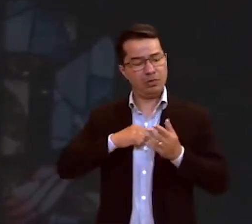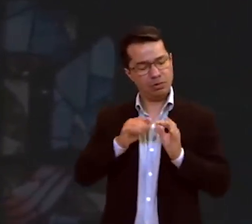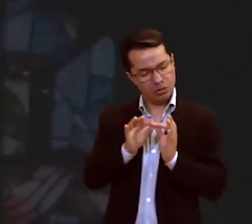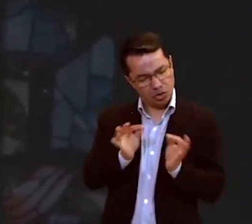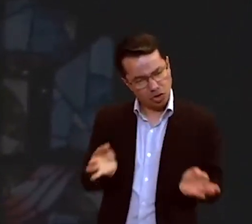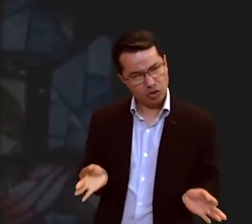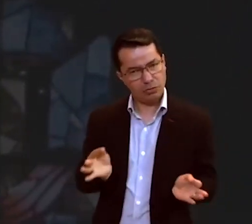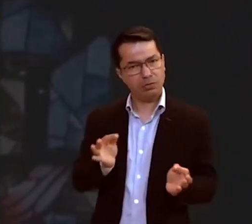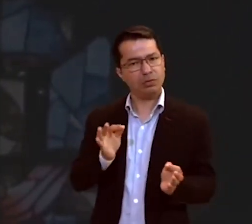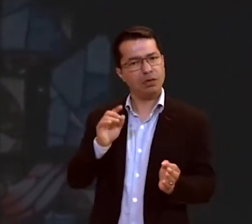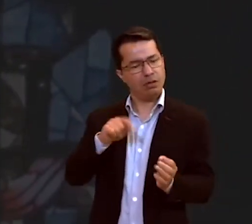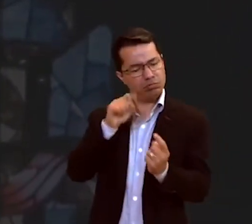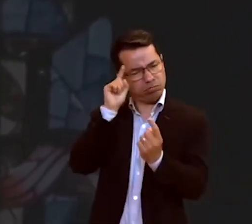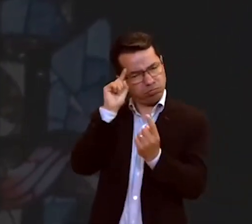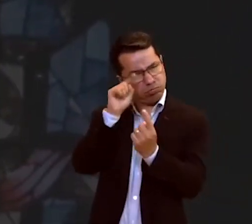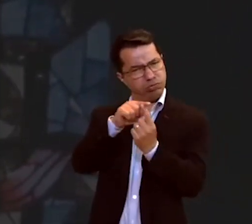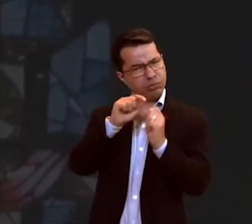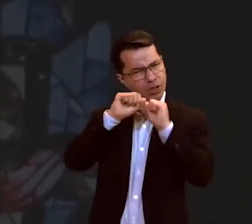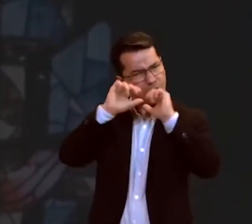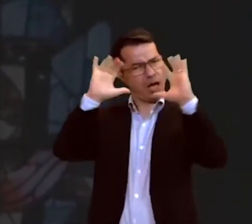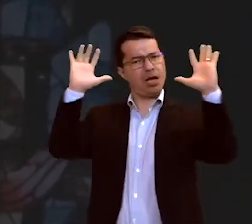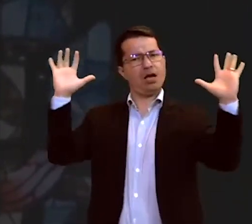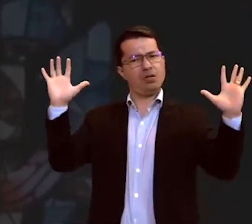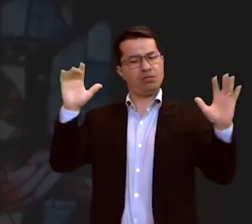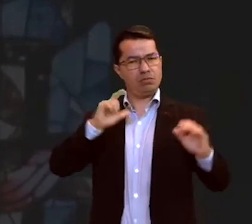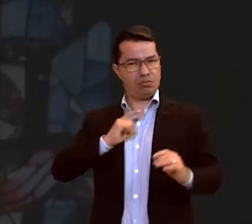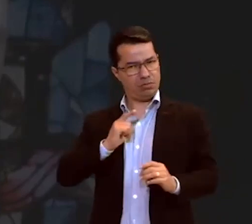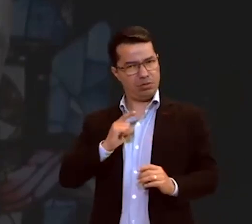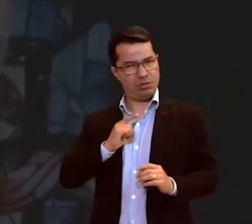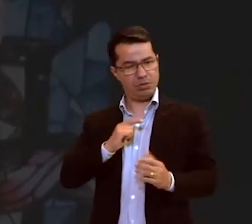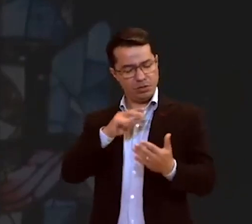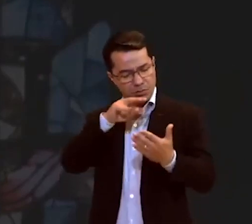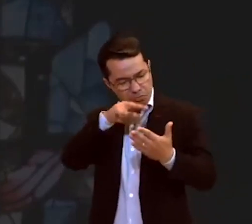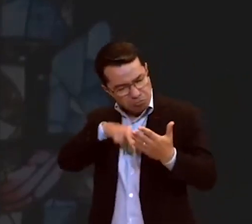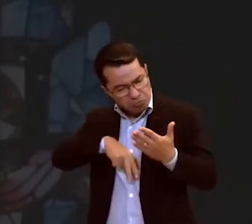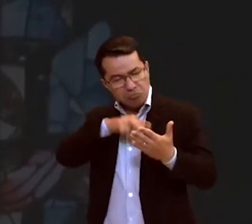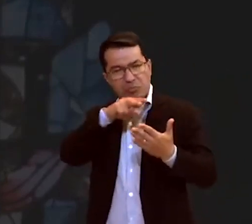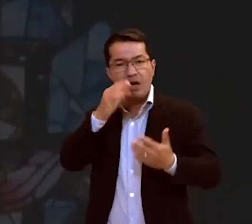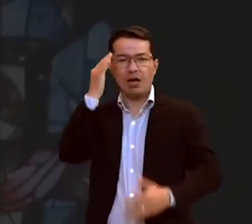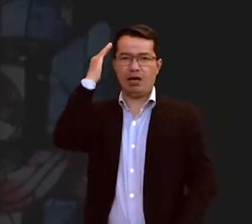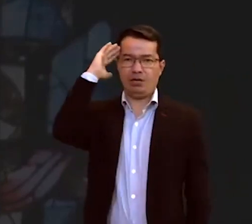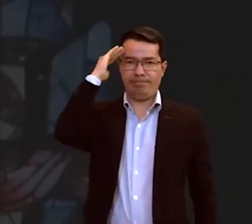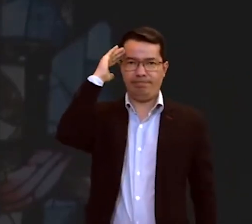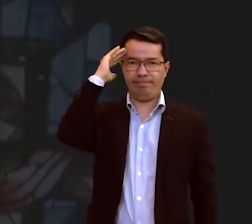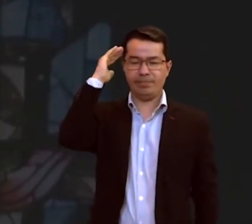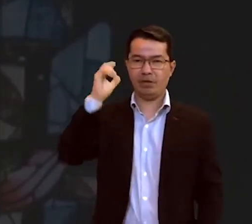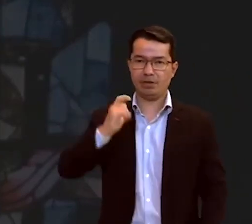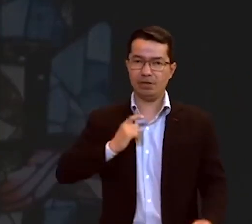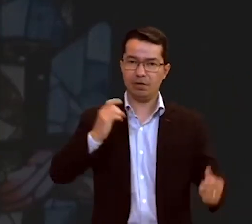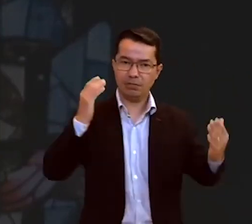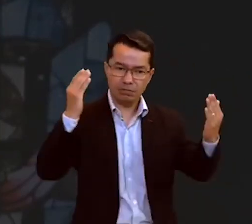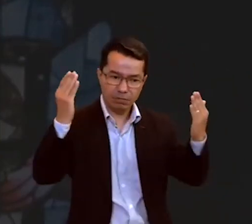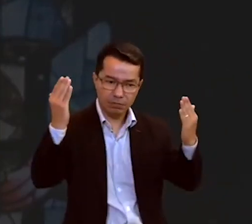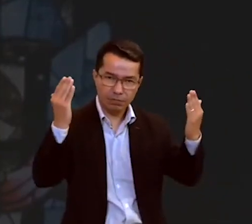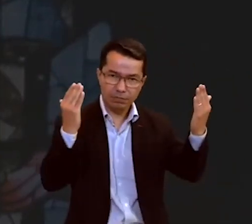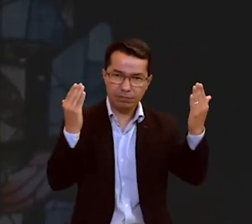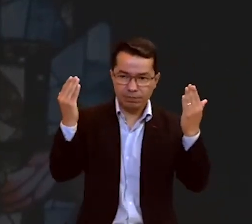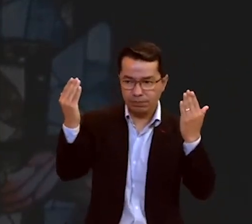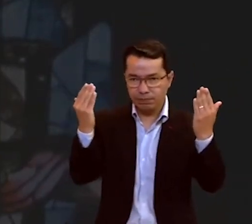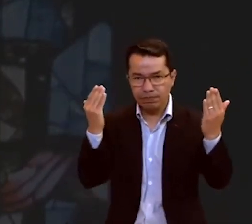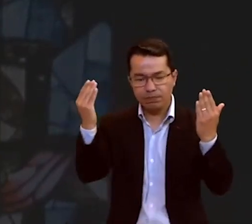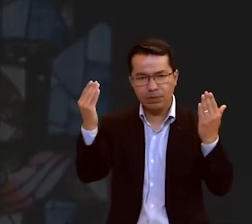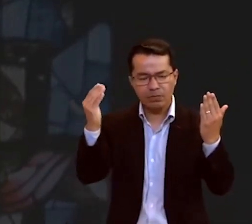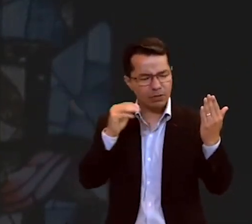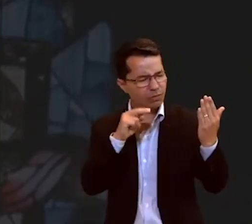Tiago, na sua forma de falar, na sua forma de tratar. E é por isso que a gente vai ver muita semelhança, muitos paralelos com o Sermão do Monte. E às vezes